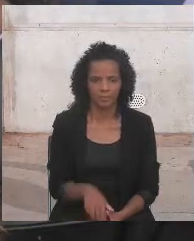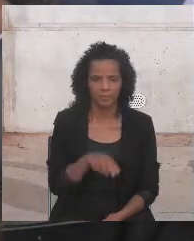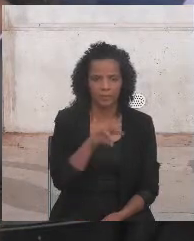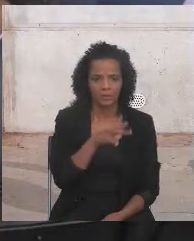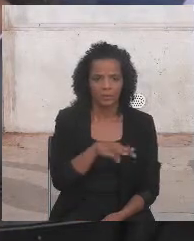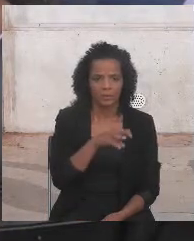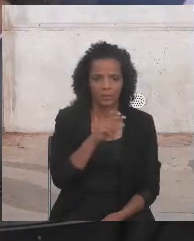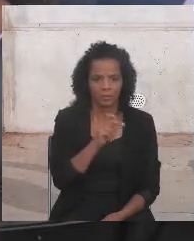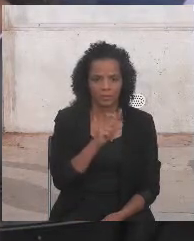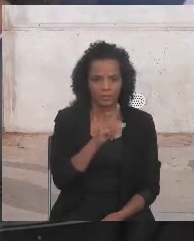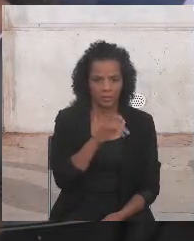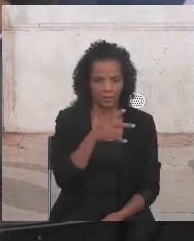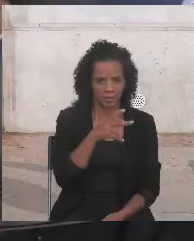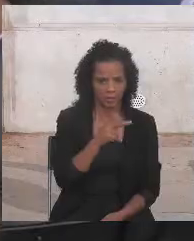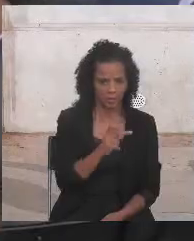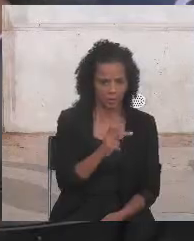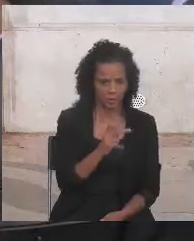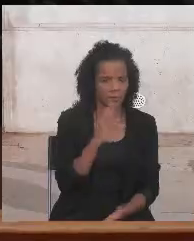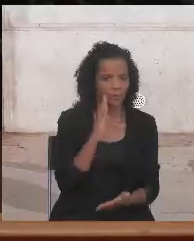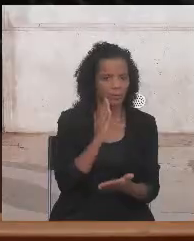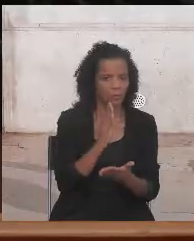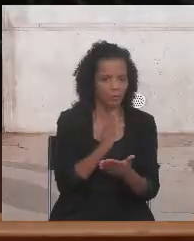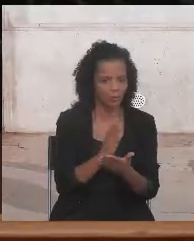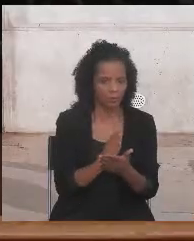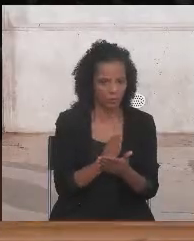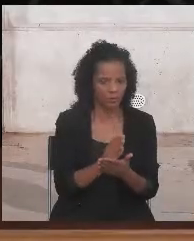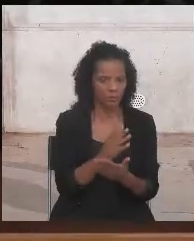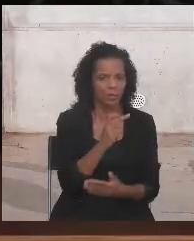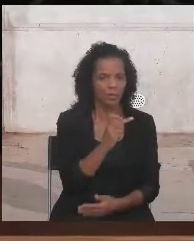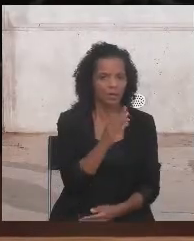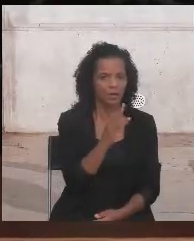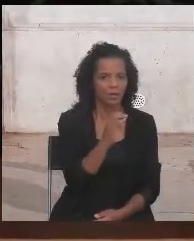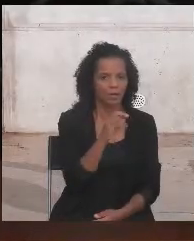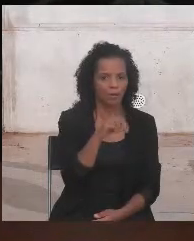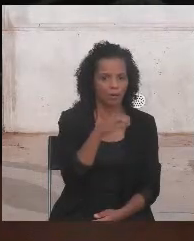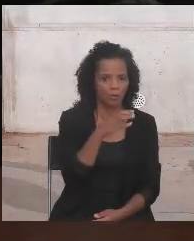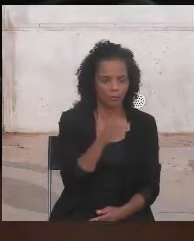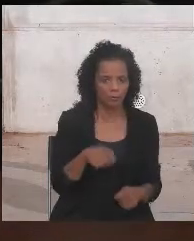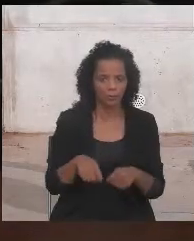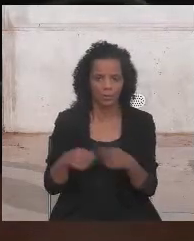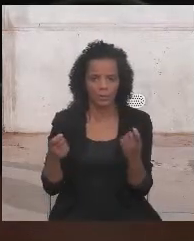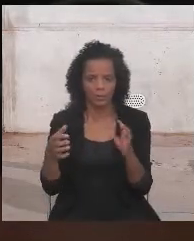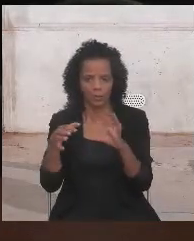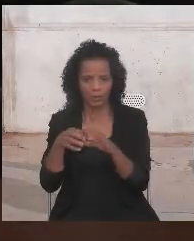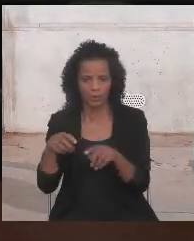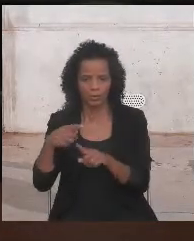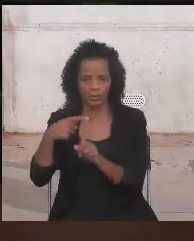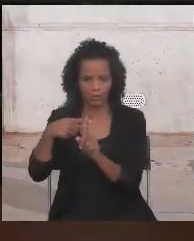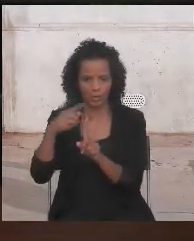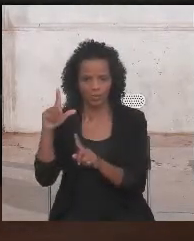Maria Simoneta de Carvalho Luz Afonso, Coligação Mais Lisboa.